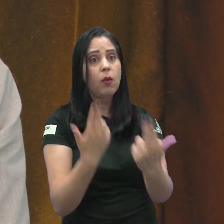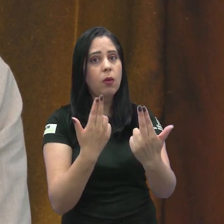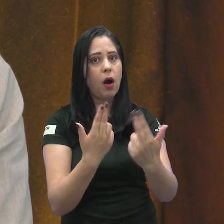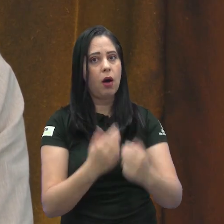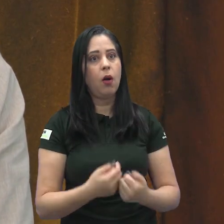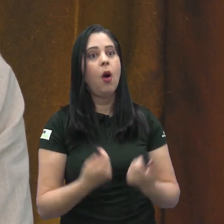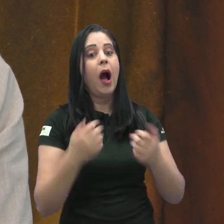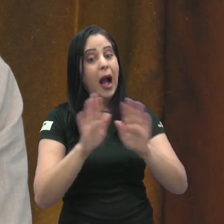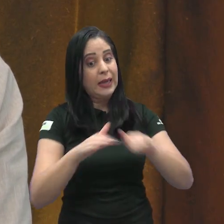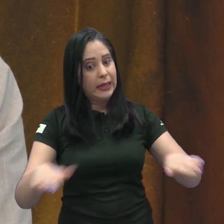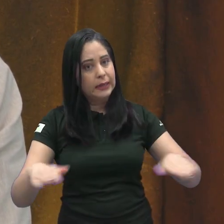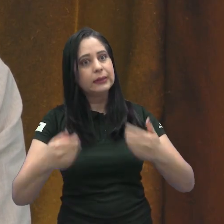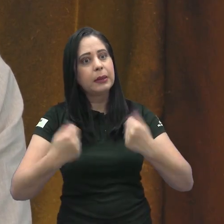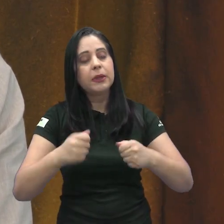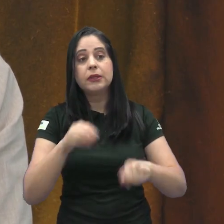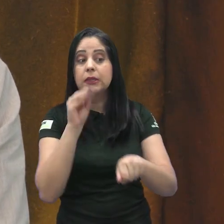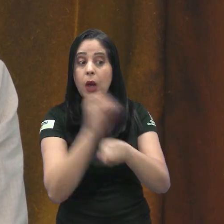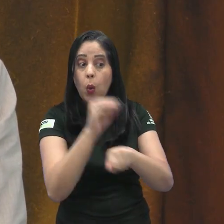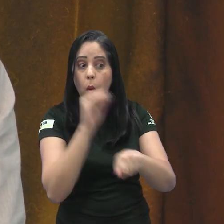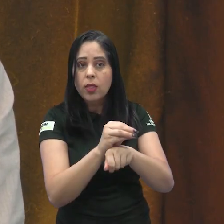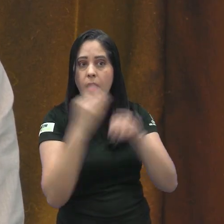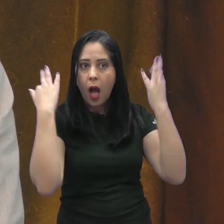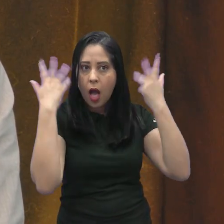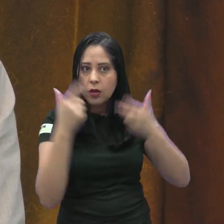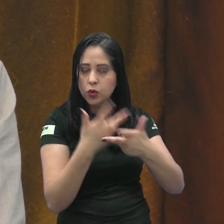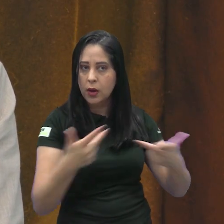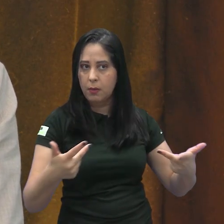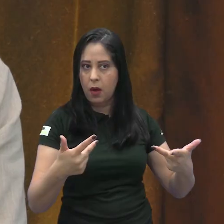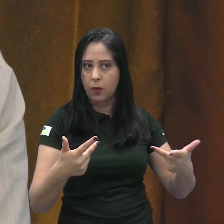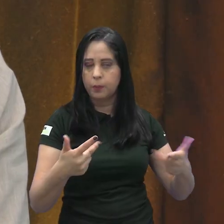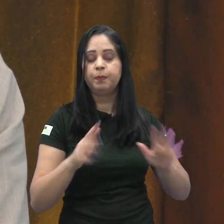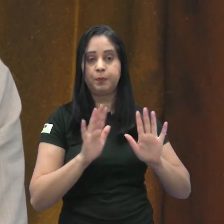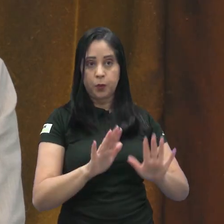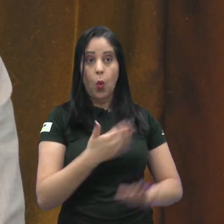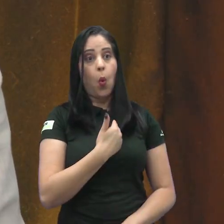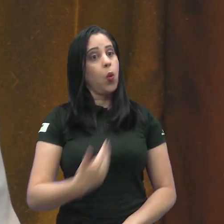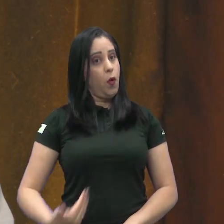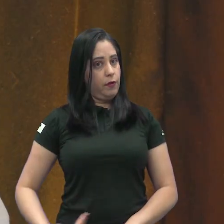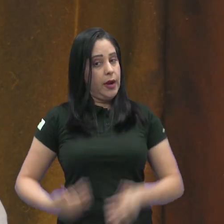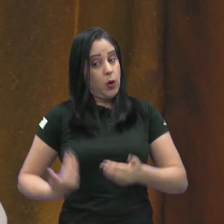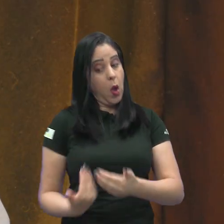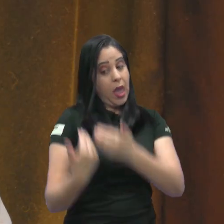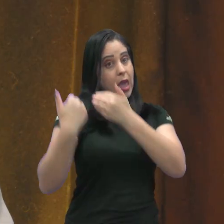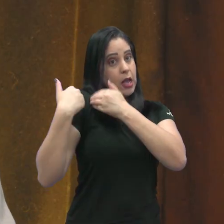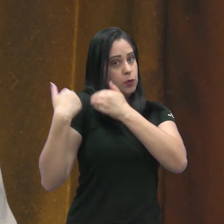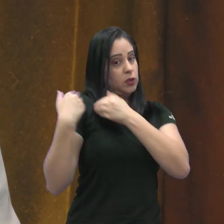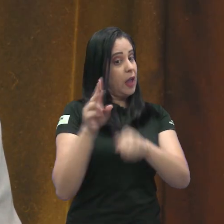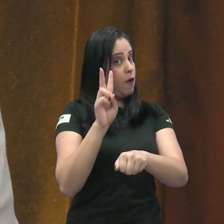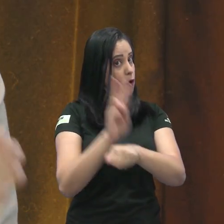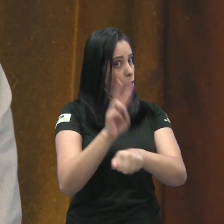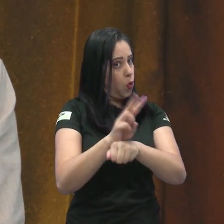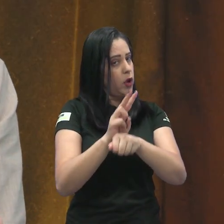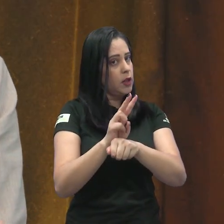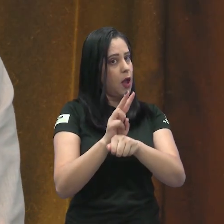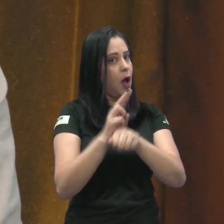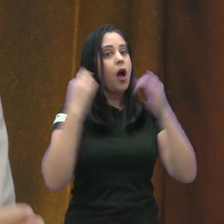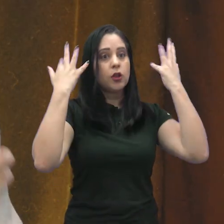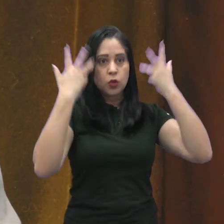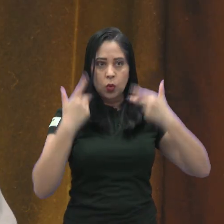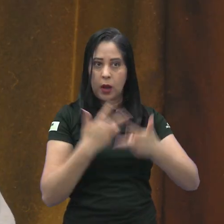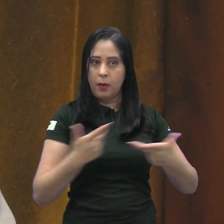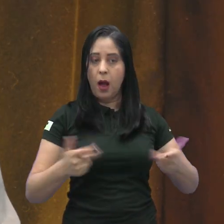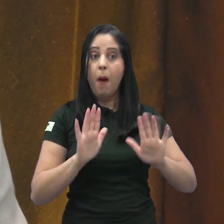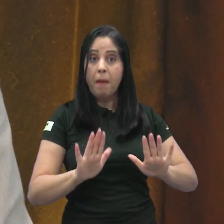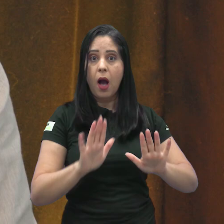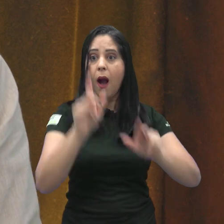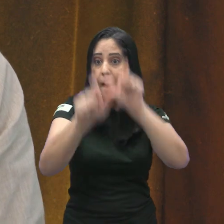têm que... Porque cuidar dos animais é um dever do Estado, mas também da sociedade civil. Sim. É do Estado, mas a sociedade